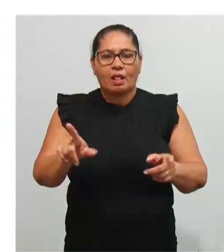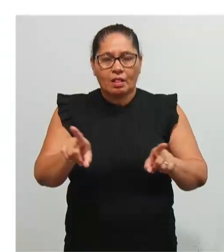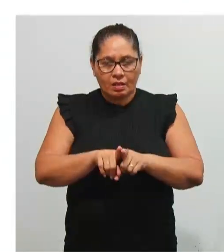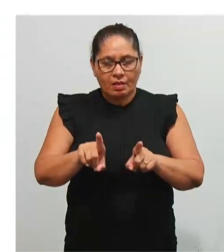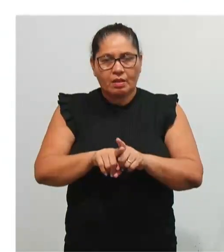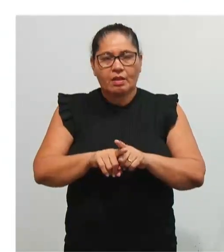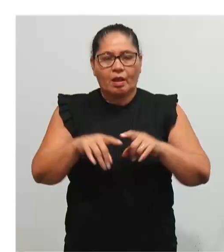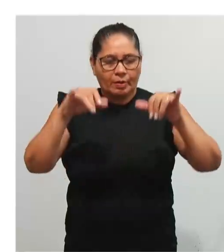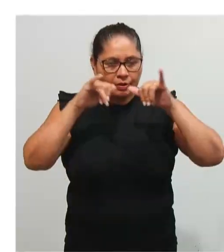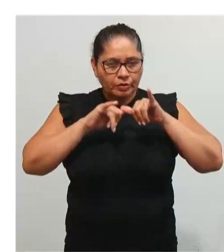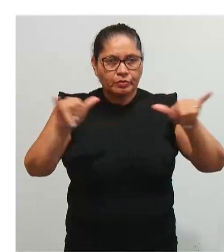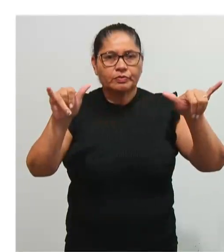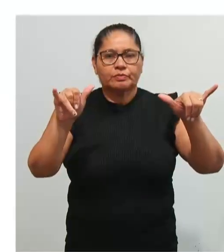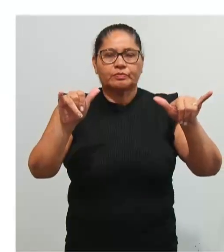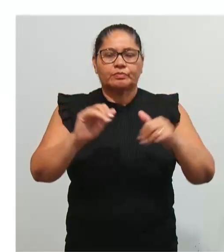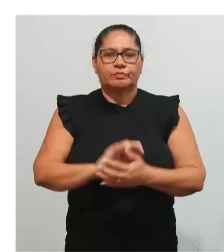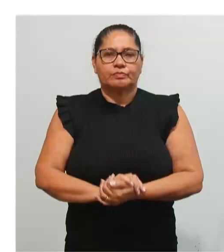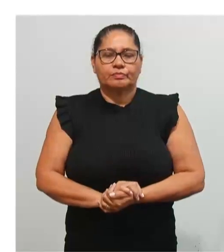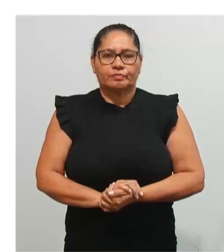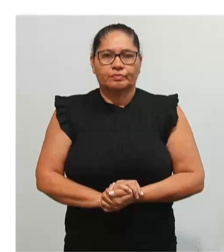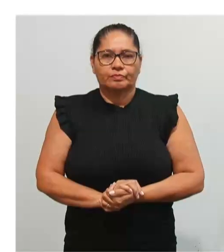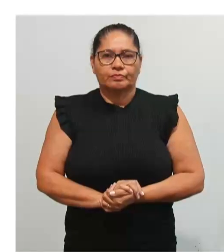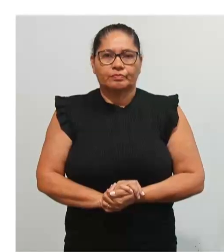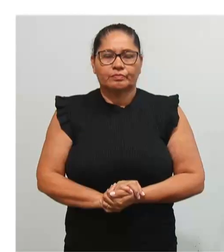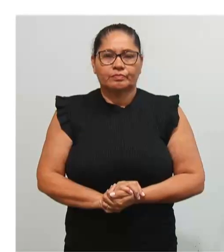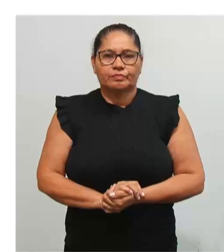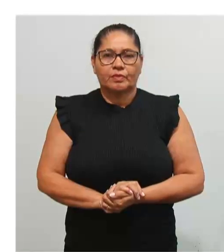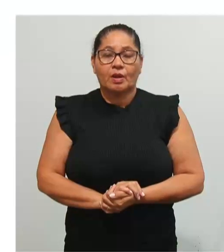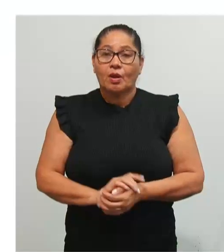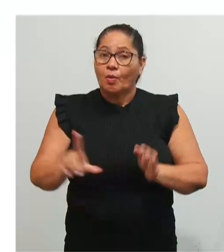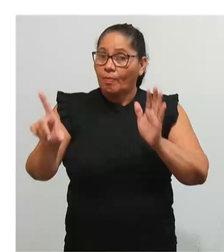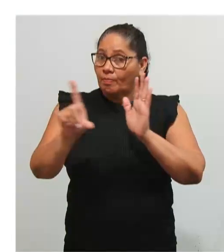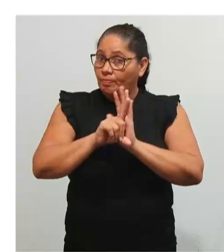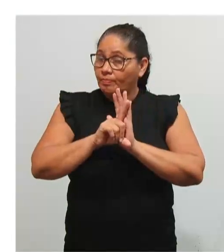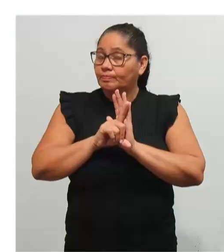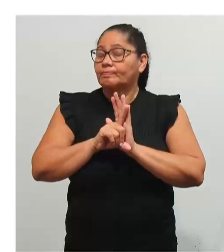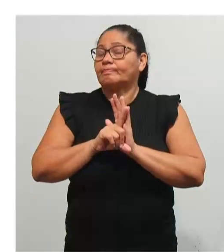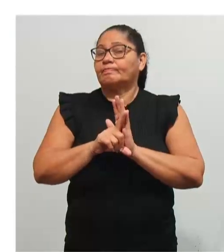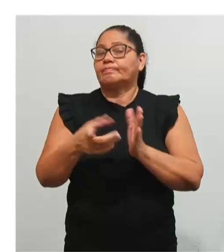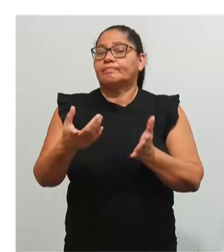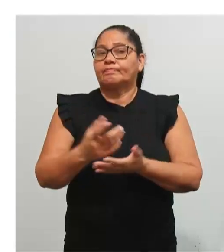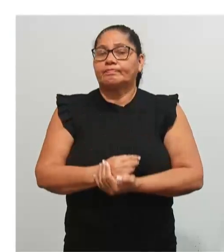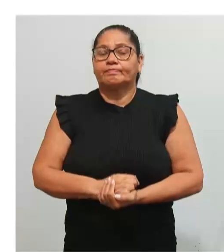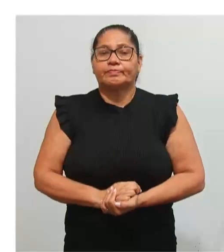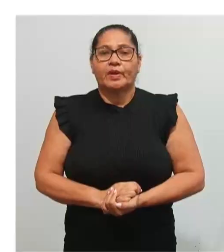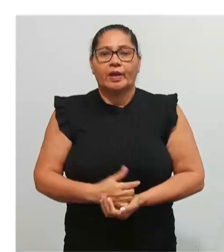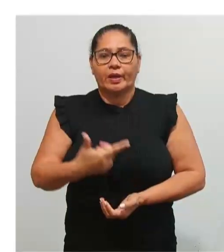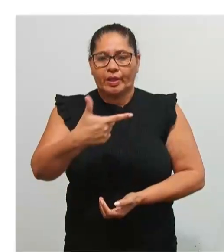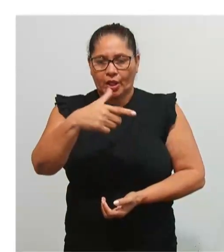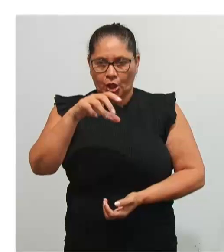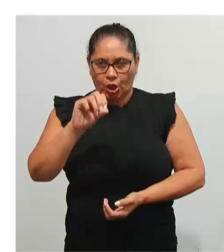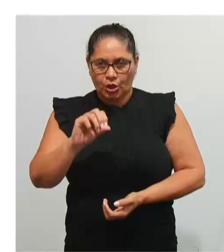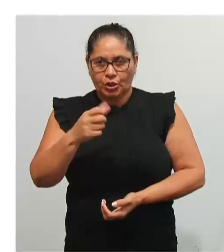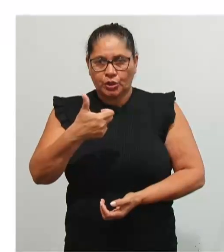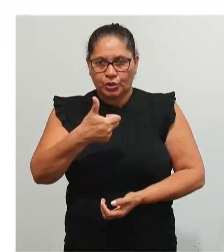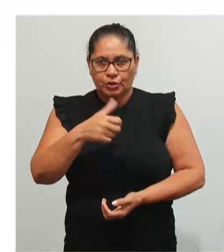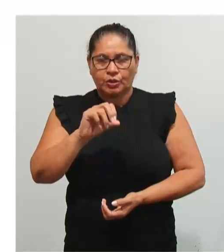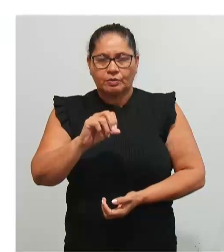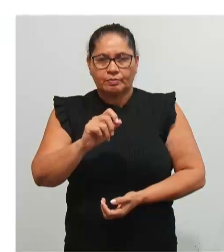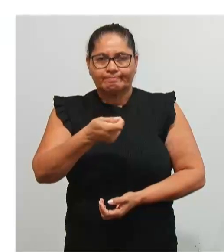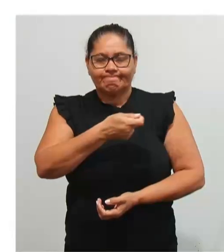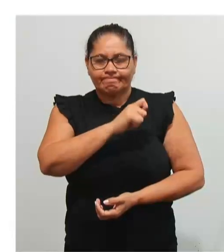órgãos públicos. Com a edição da Lei Complementar 101 do ano 2000, que é a Lei de Responsabilidade